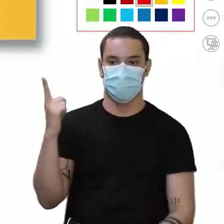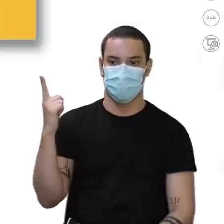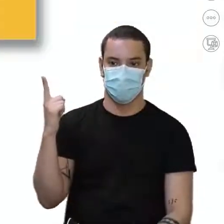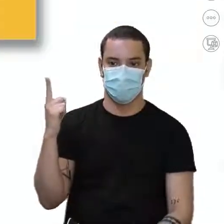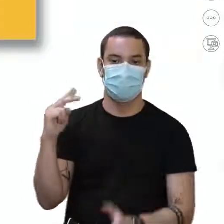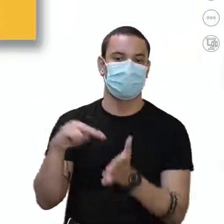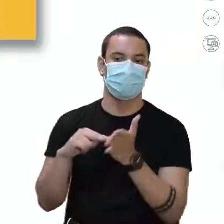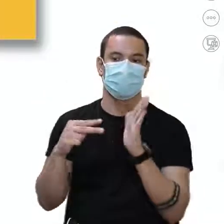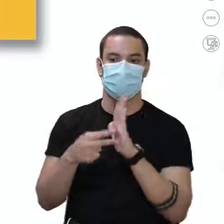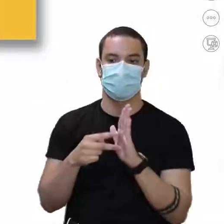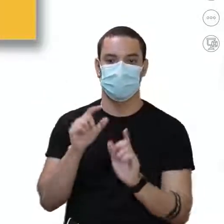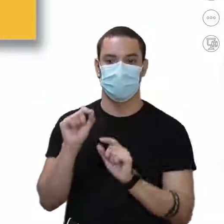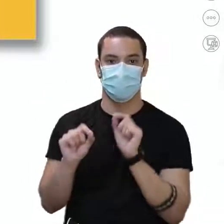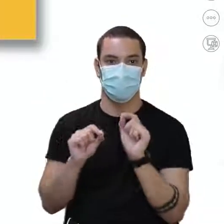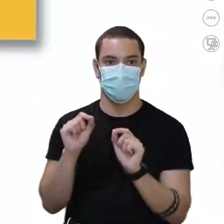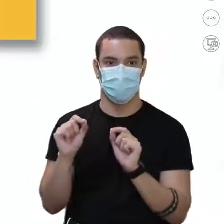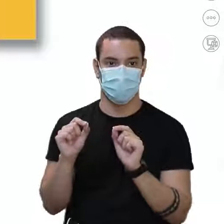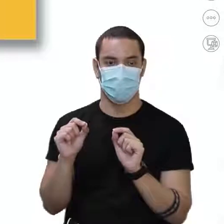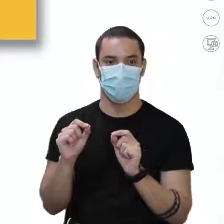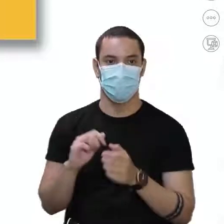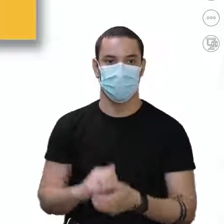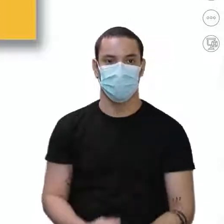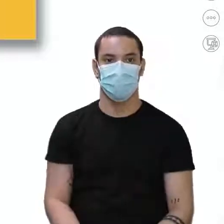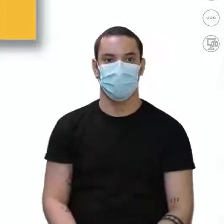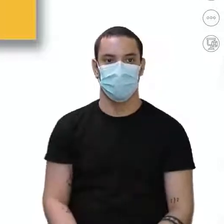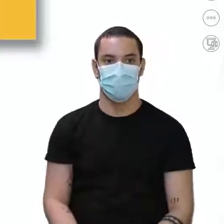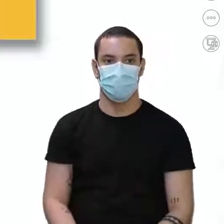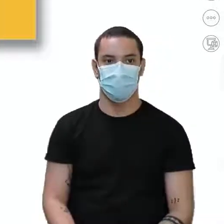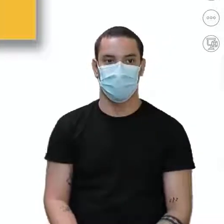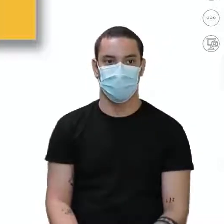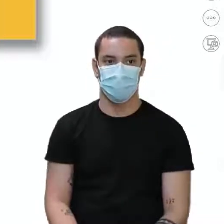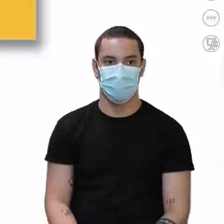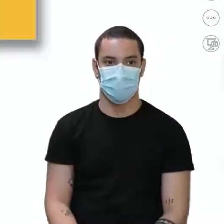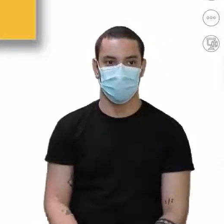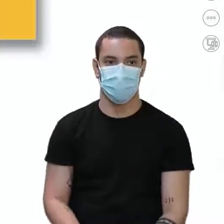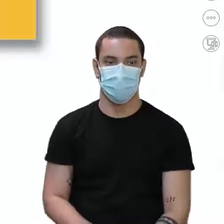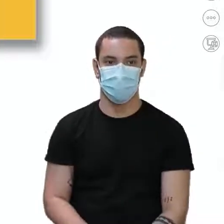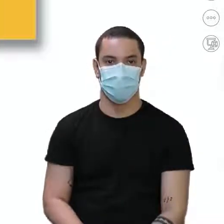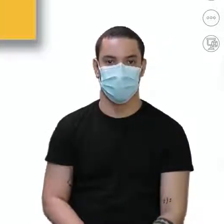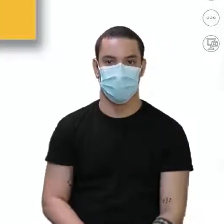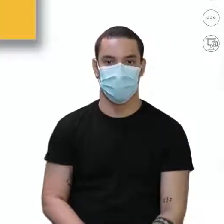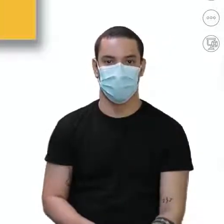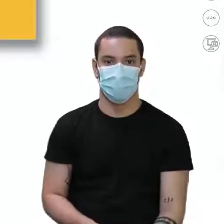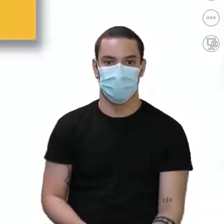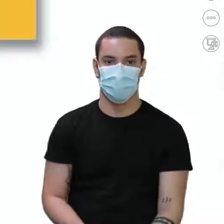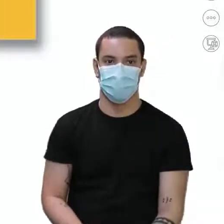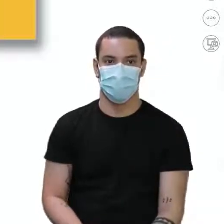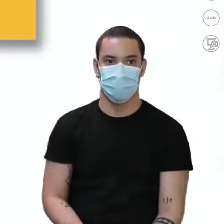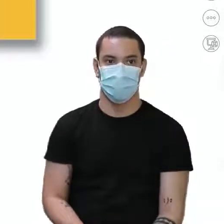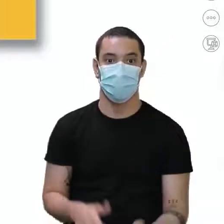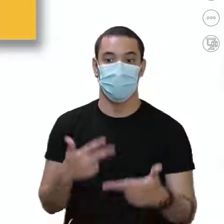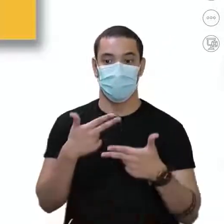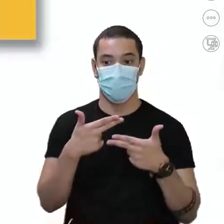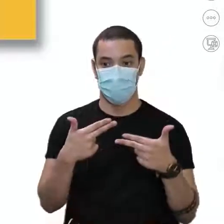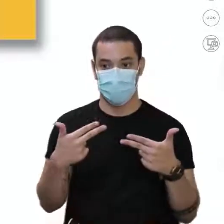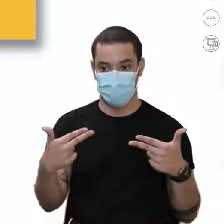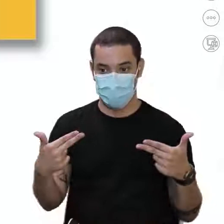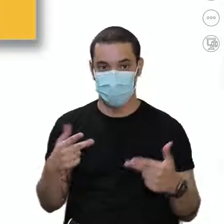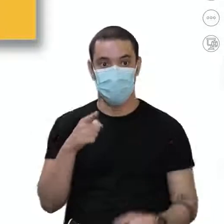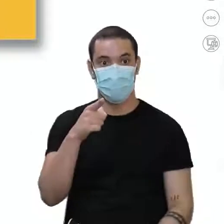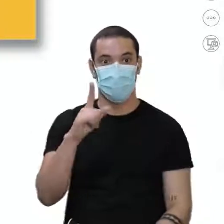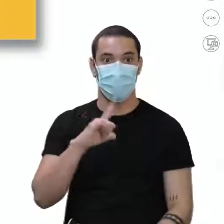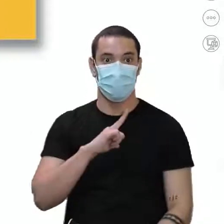que significa, eu falo, Things that you have been doing, coisas que você